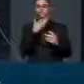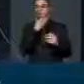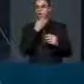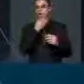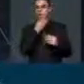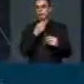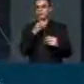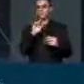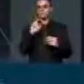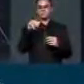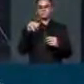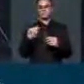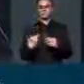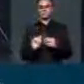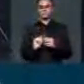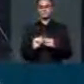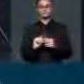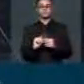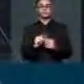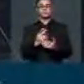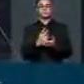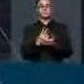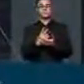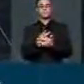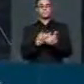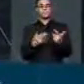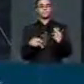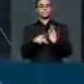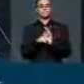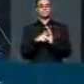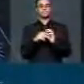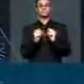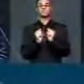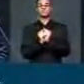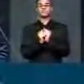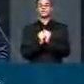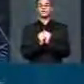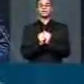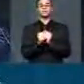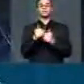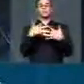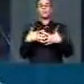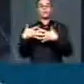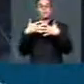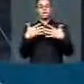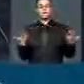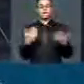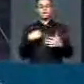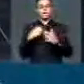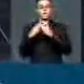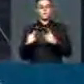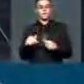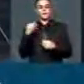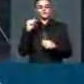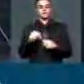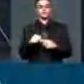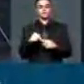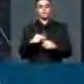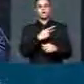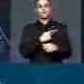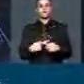os pequenos pertences desses trabalhadores em cima desses caminhões. Eu faço aqui um apelo Eu peço, senhor presidente, que a gente publique na Voz